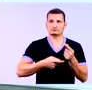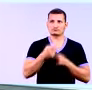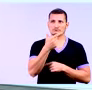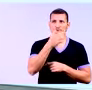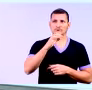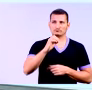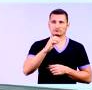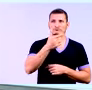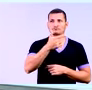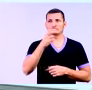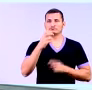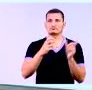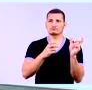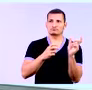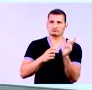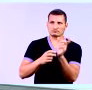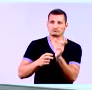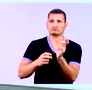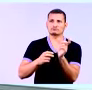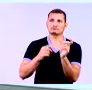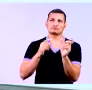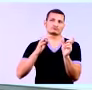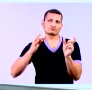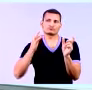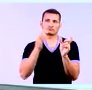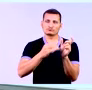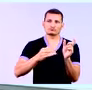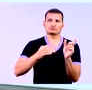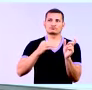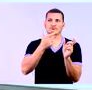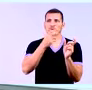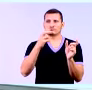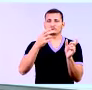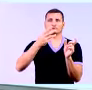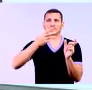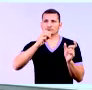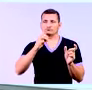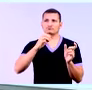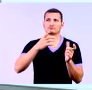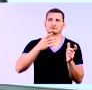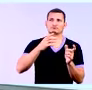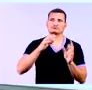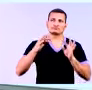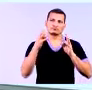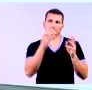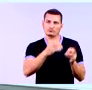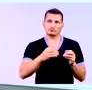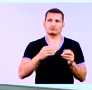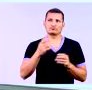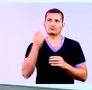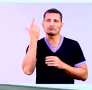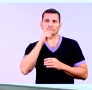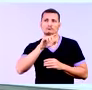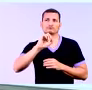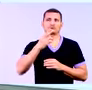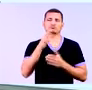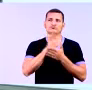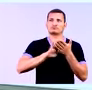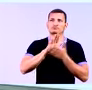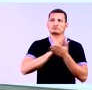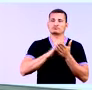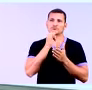comandos, 25 comandos, ou executo os 25, 30 comandos todos com sucesso, ou não executa nenhum, como